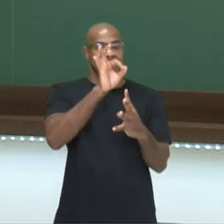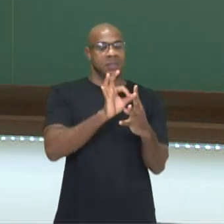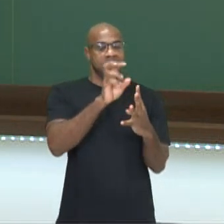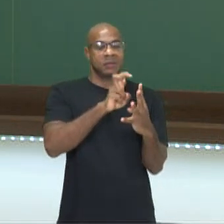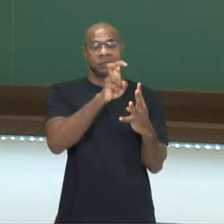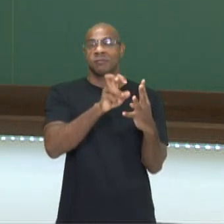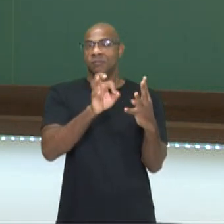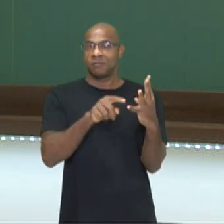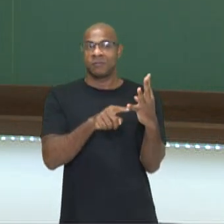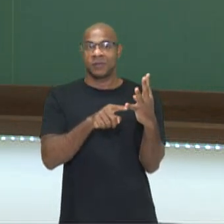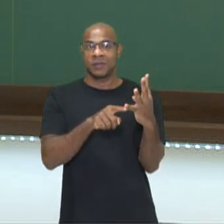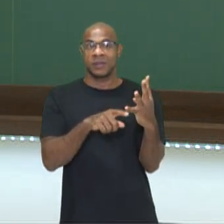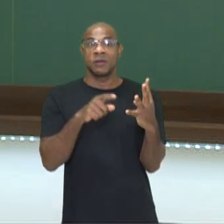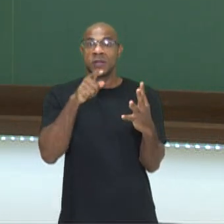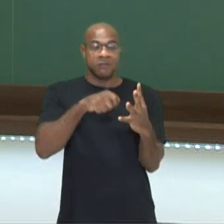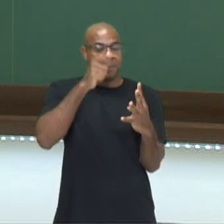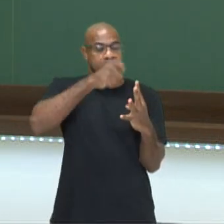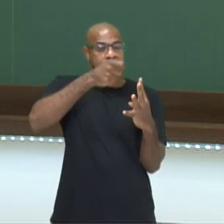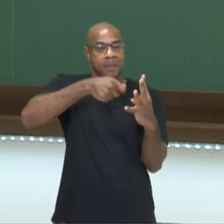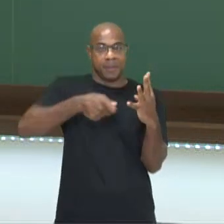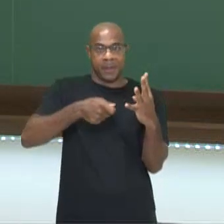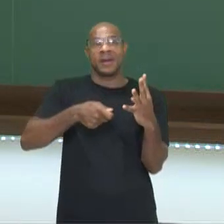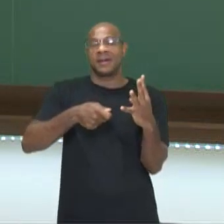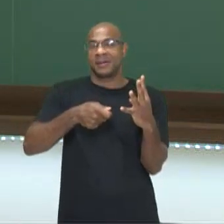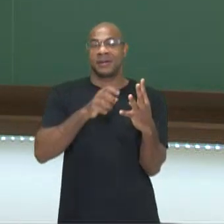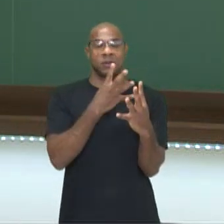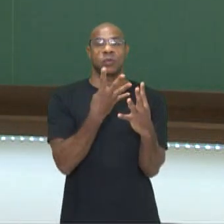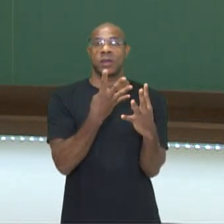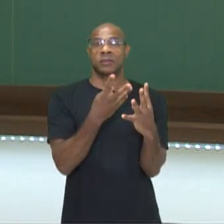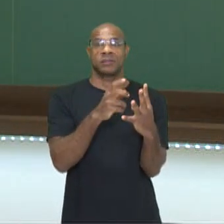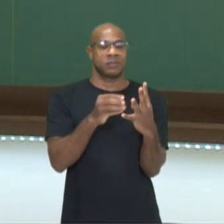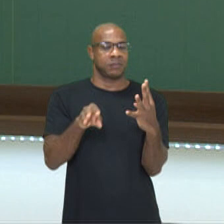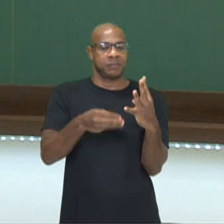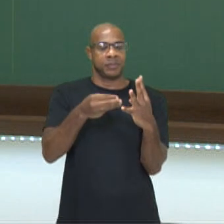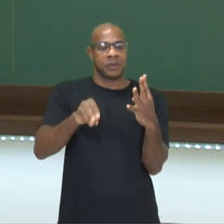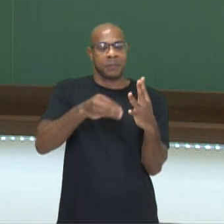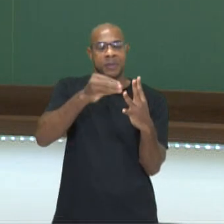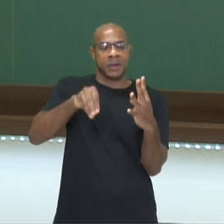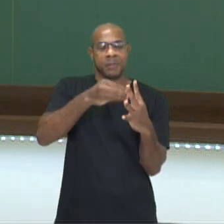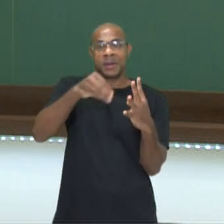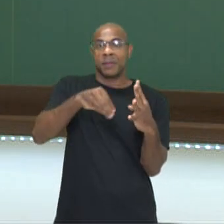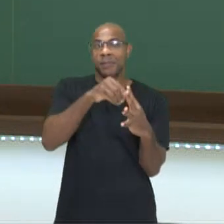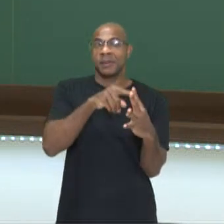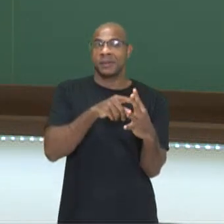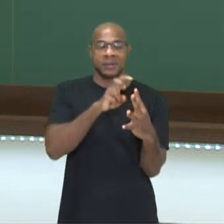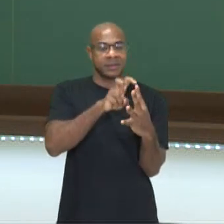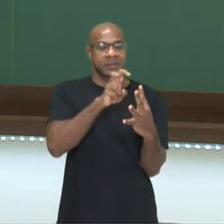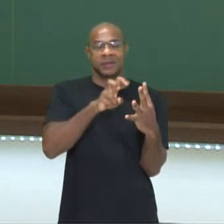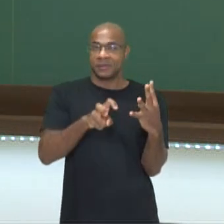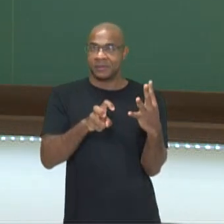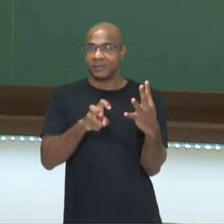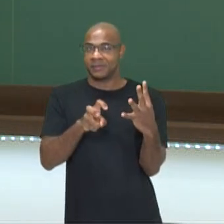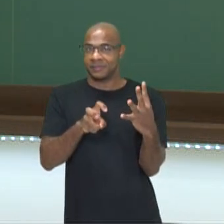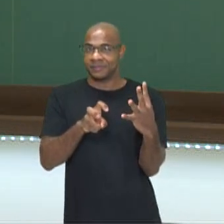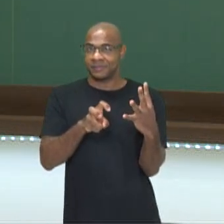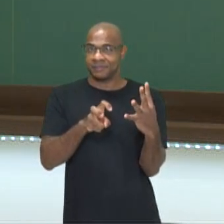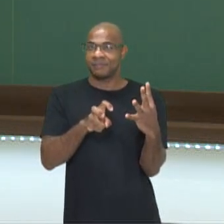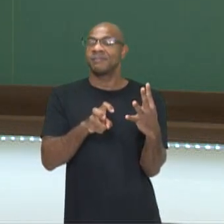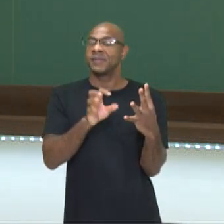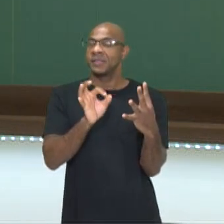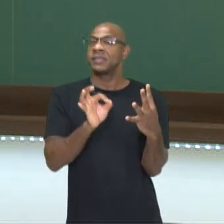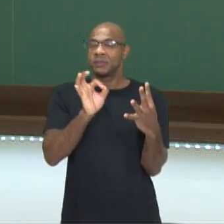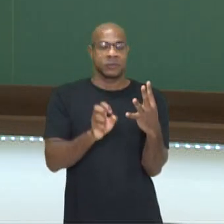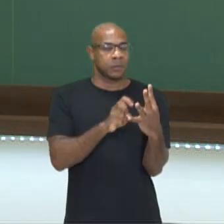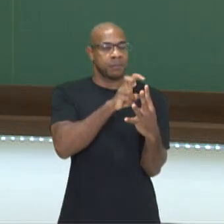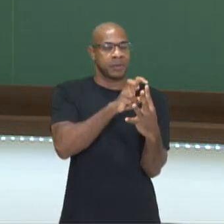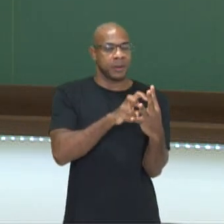deverá pagar 4 acréscimos de 5%. 4 acréscimos, porque cada mês você vai acrescentar 5% do